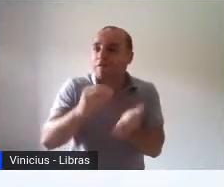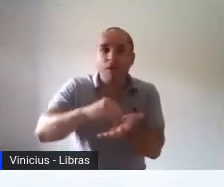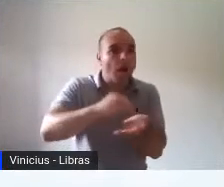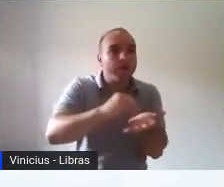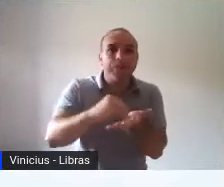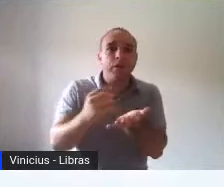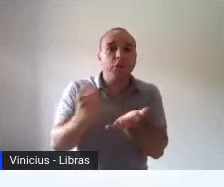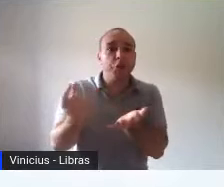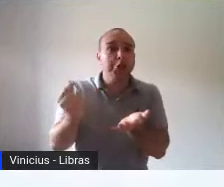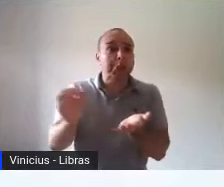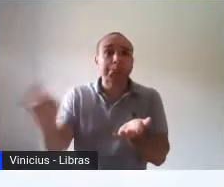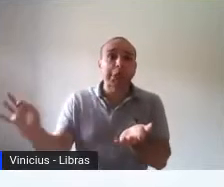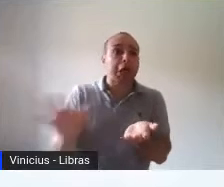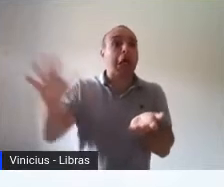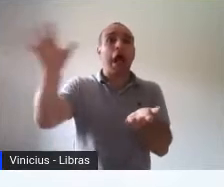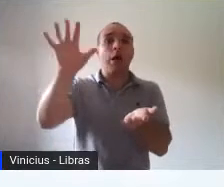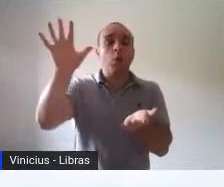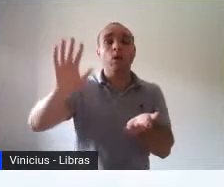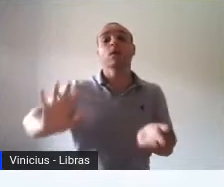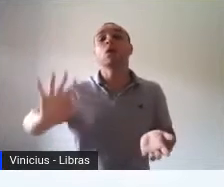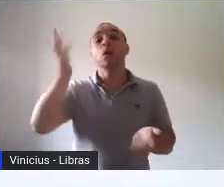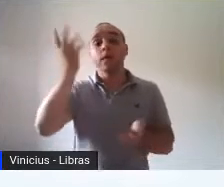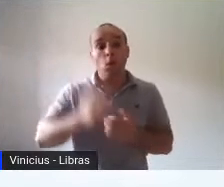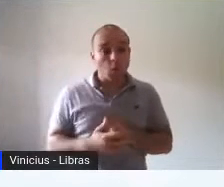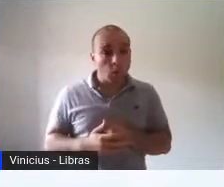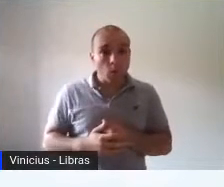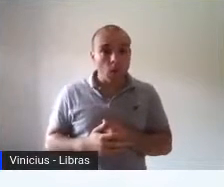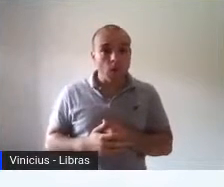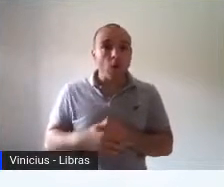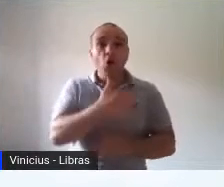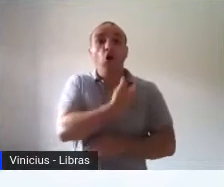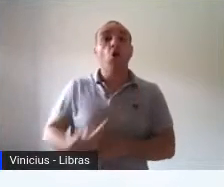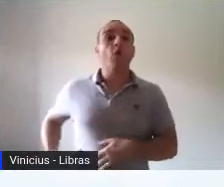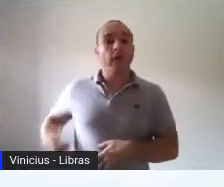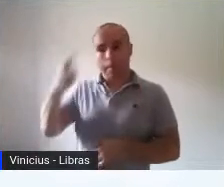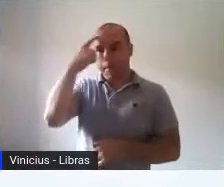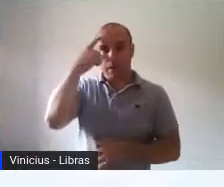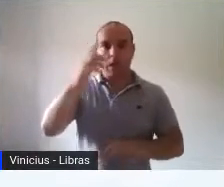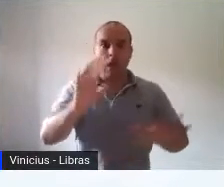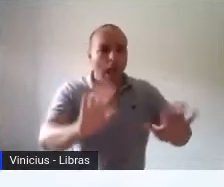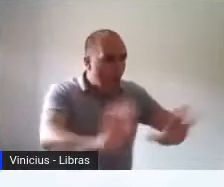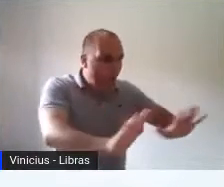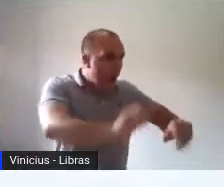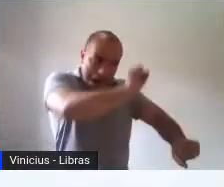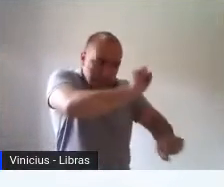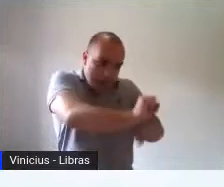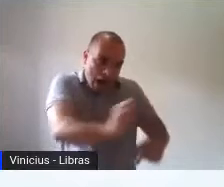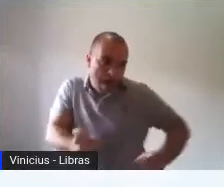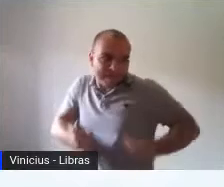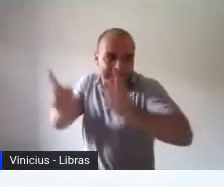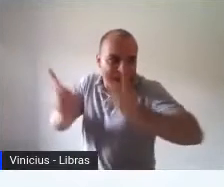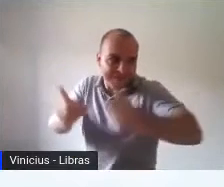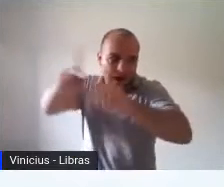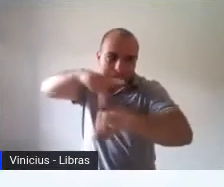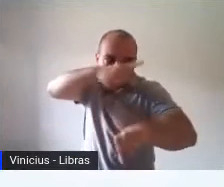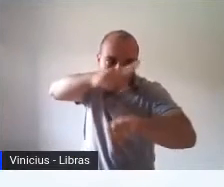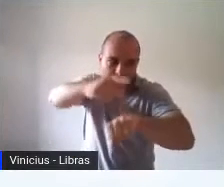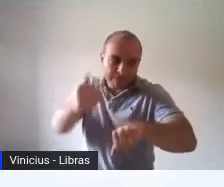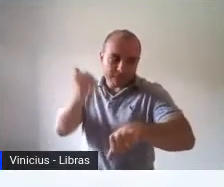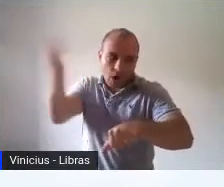que o governo deveria ter feito? Tentar inibir as exportações, colocar limite às exportações de